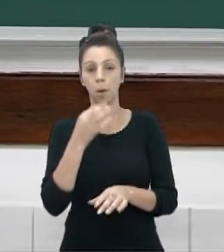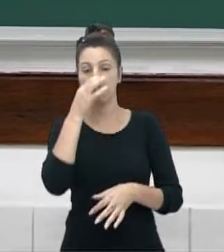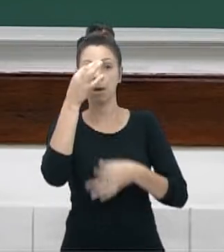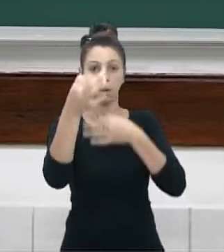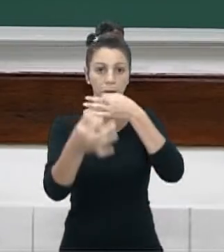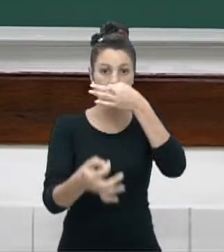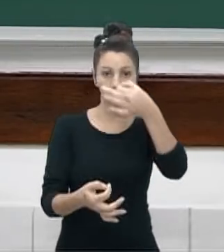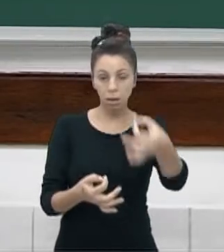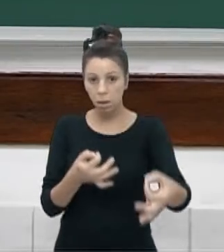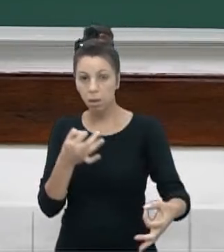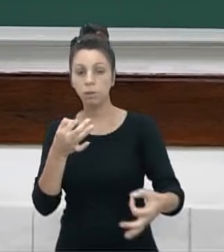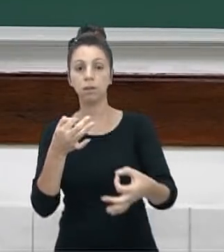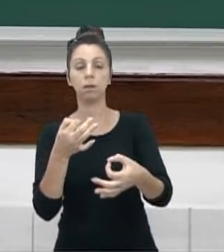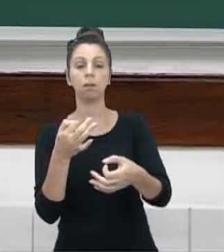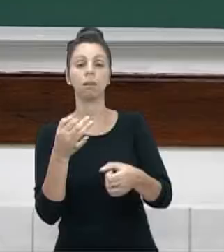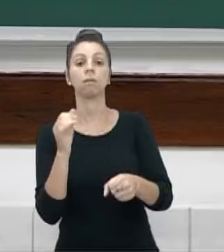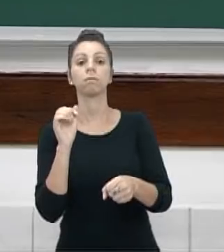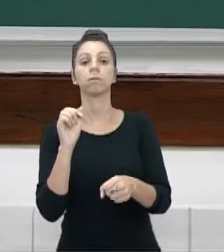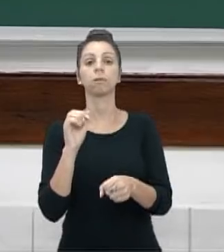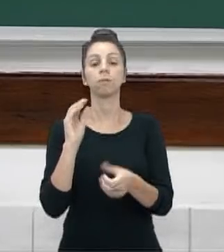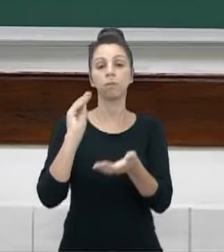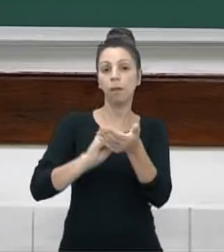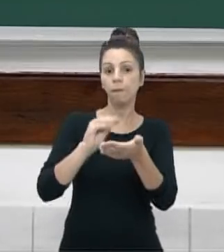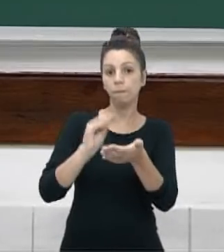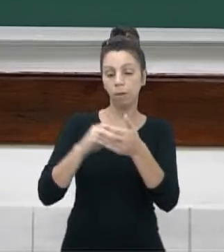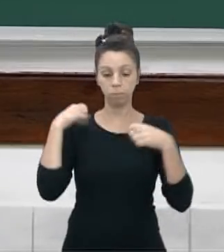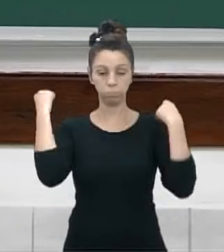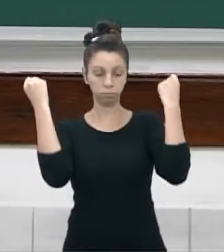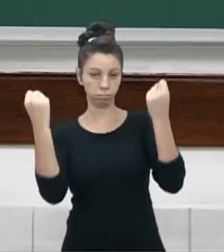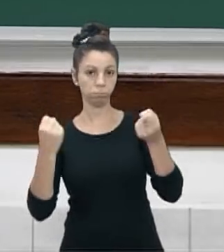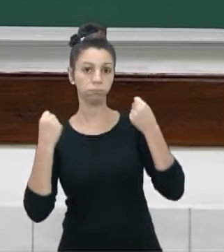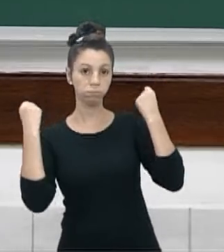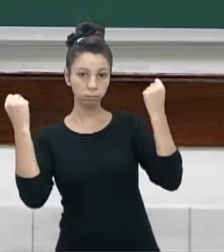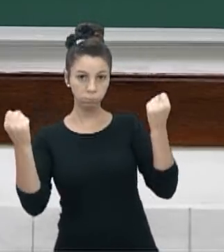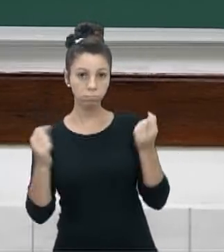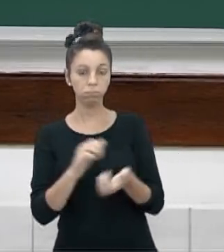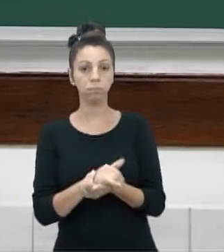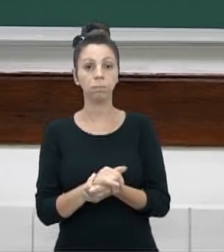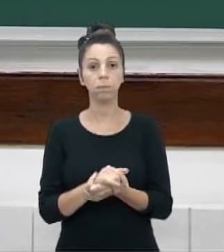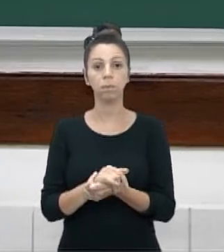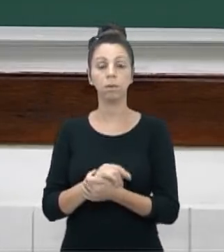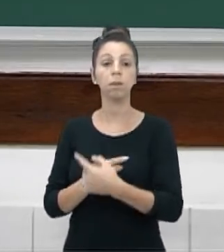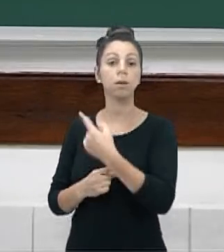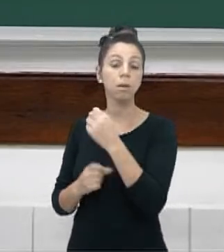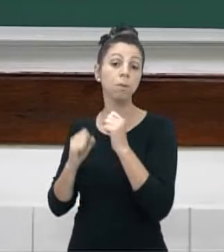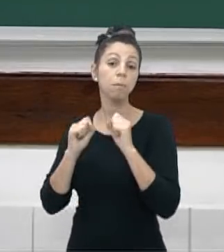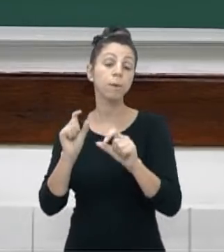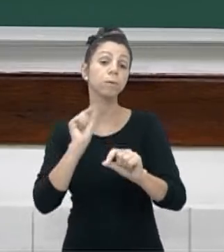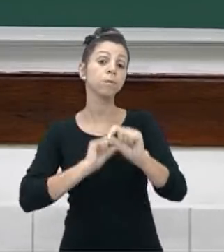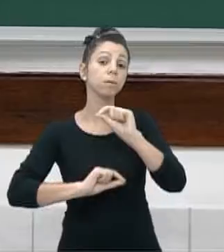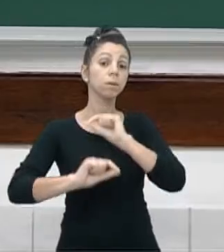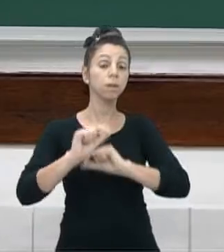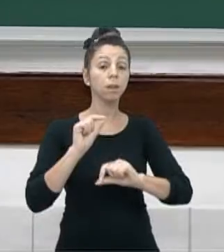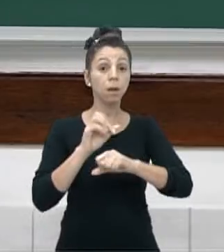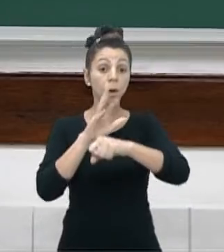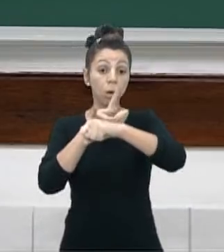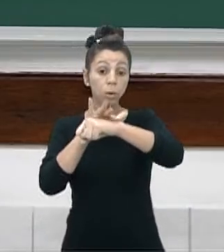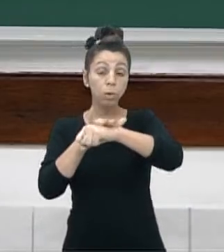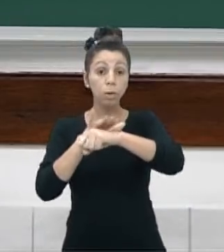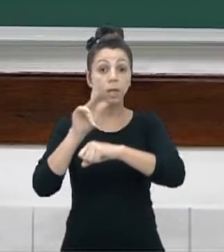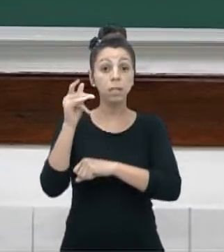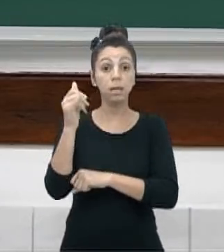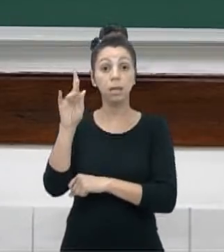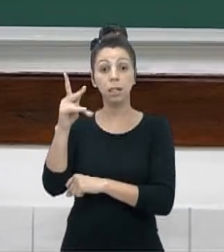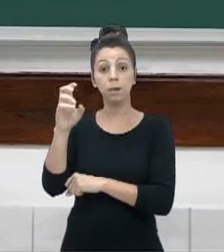do sedentarismo, da falta de atividades físicas, né? E isso podendo ocasionar hipertensão,